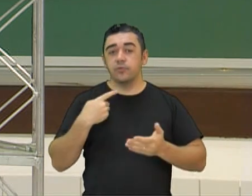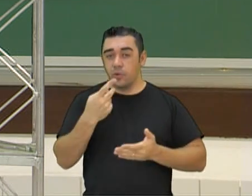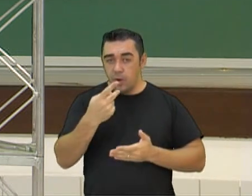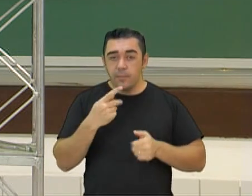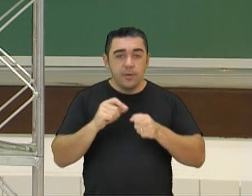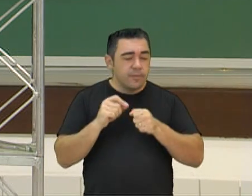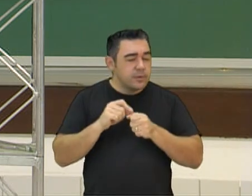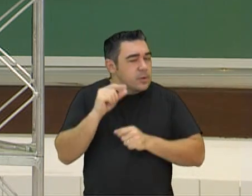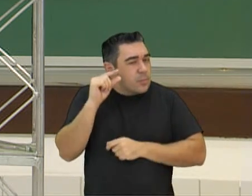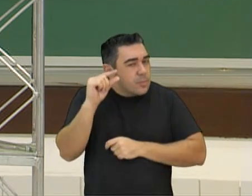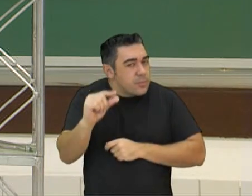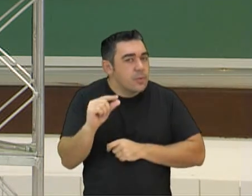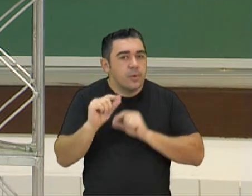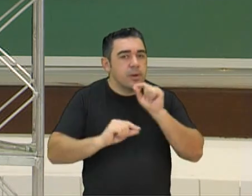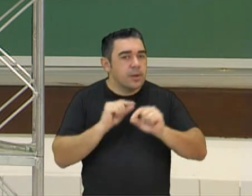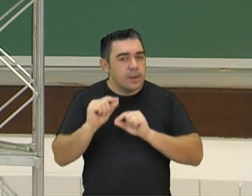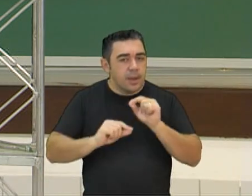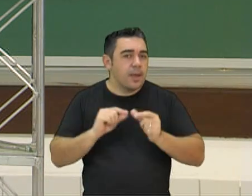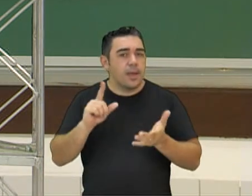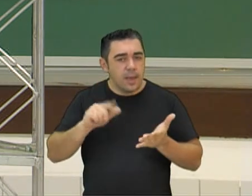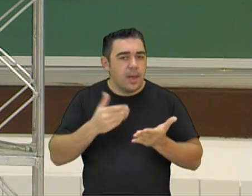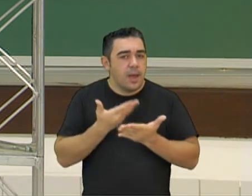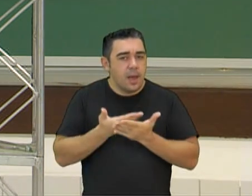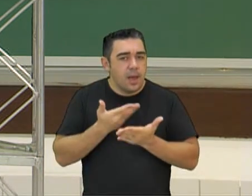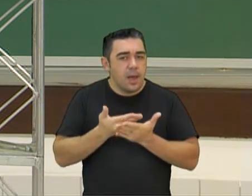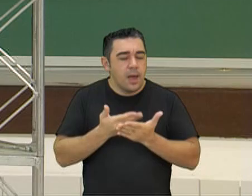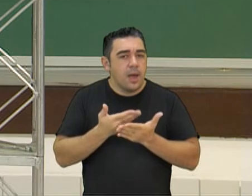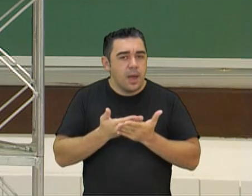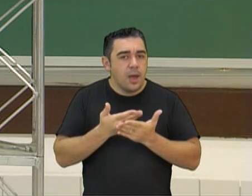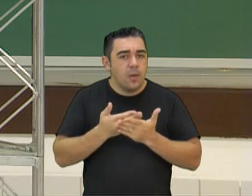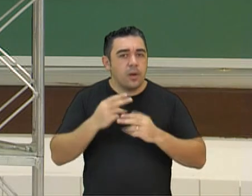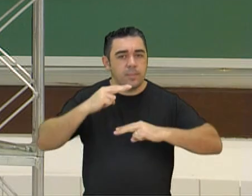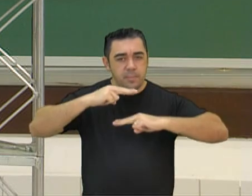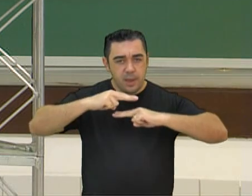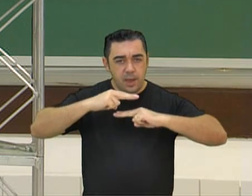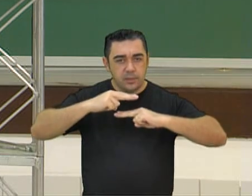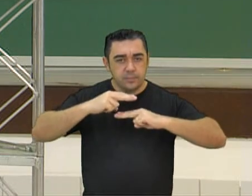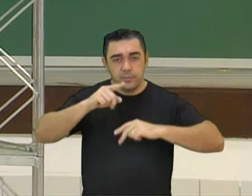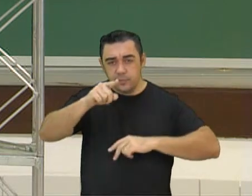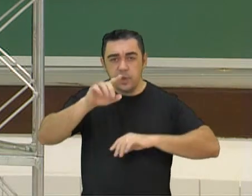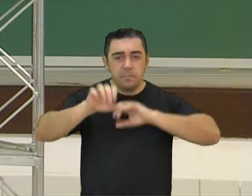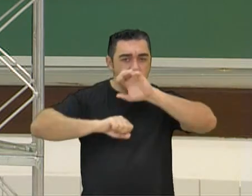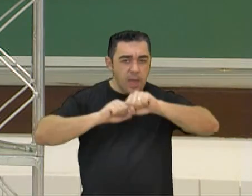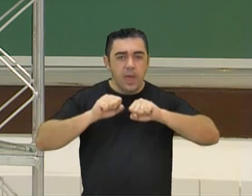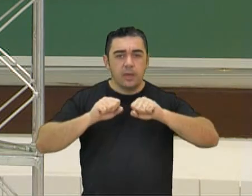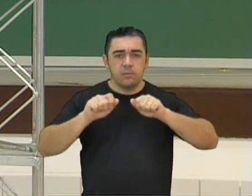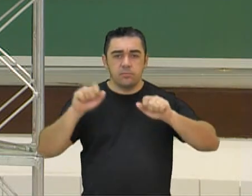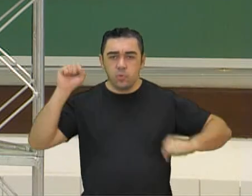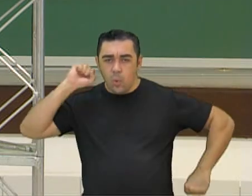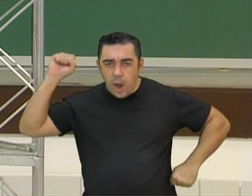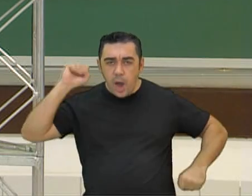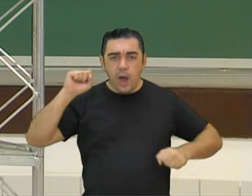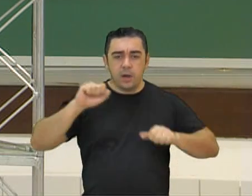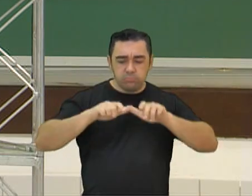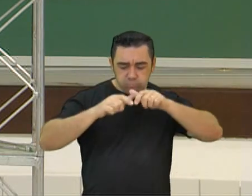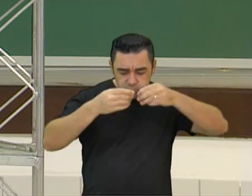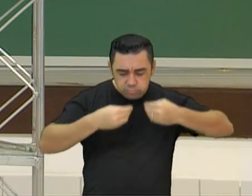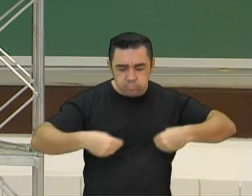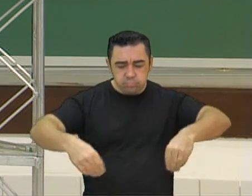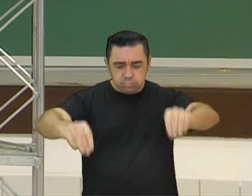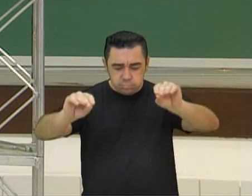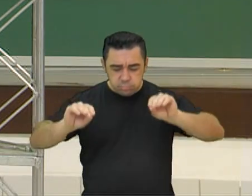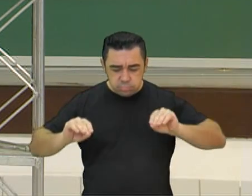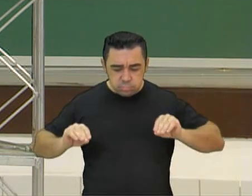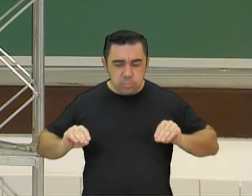um pouquinho do que é uma aula de Pilates, tá? Então, você pegue aí uma toalha, um tapete, alguma coisa que você